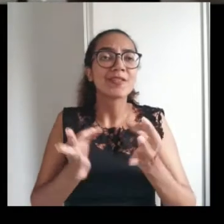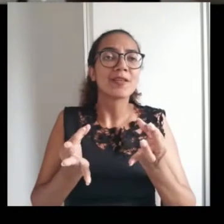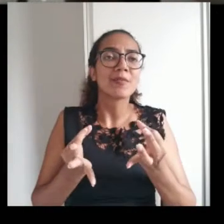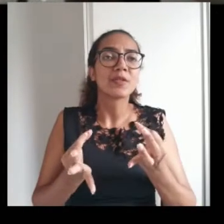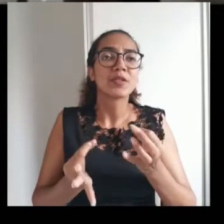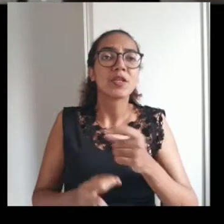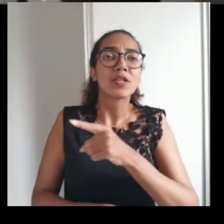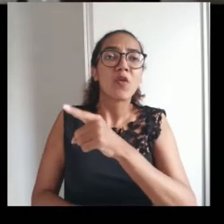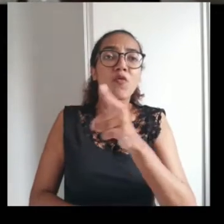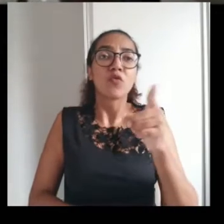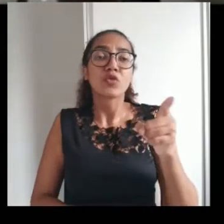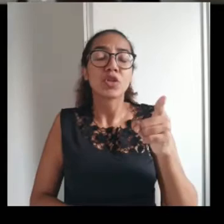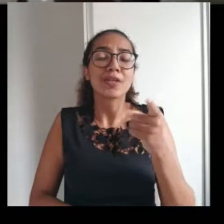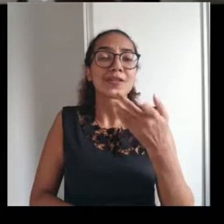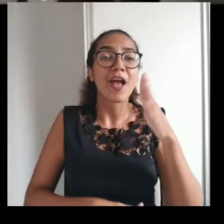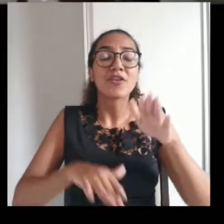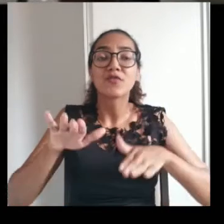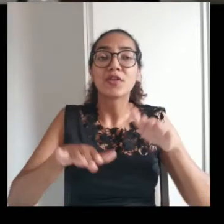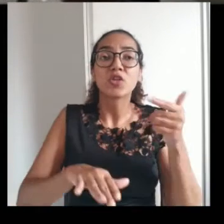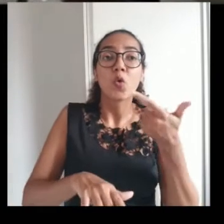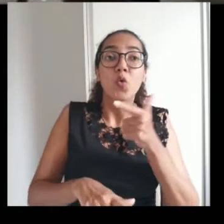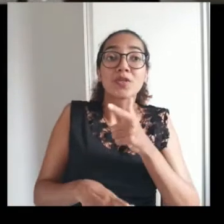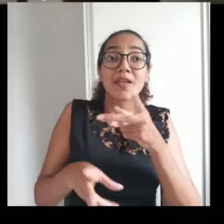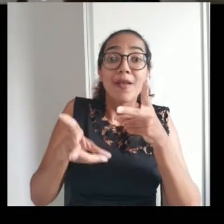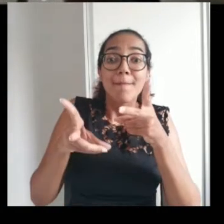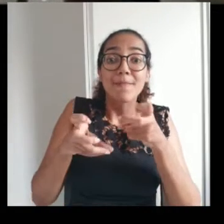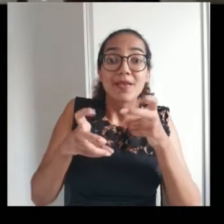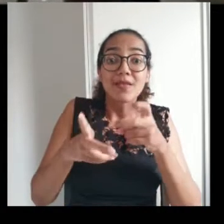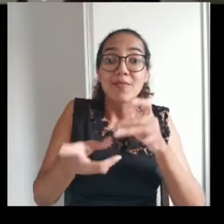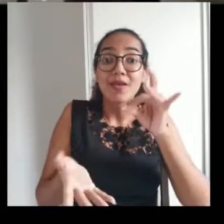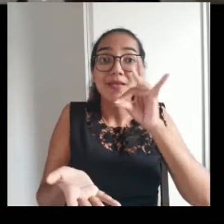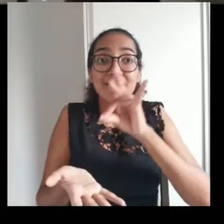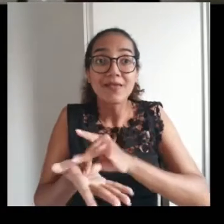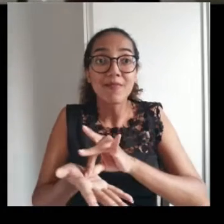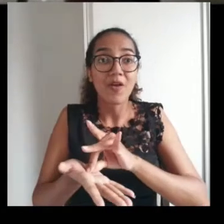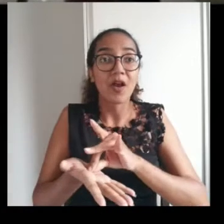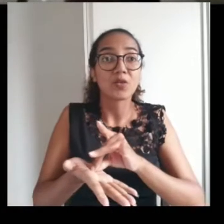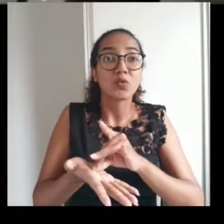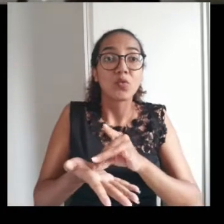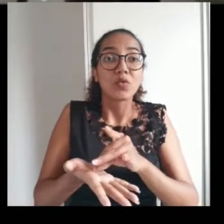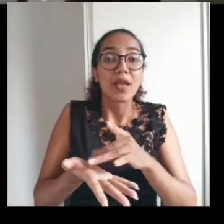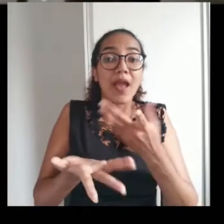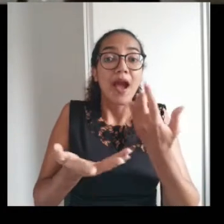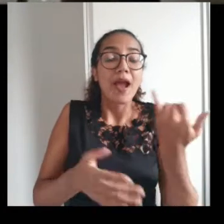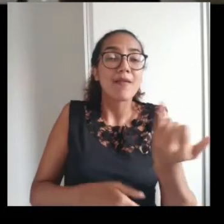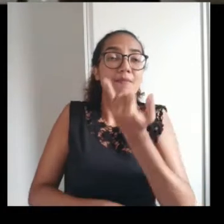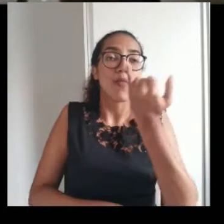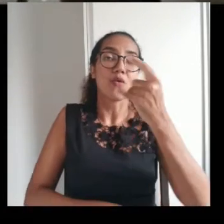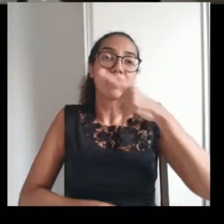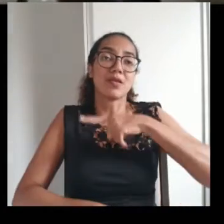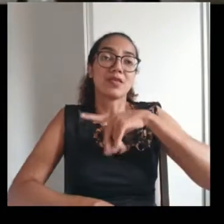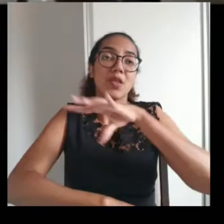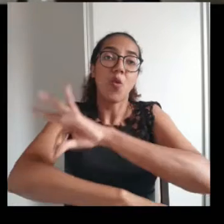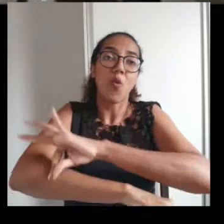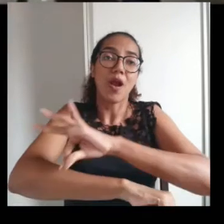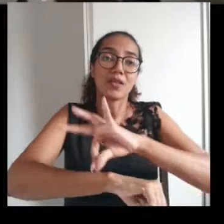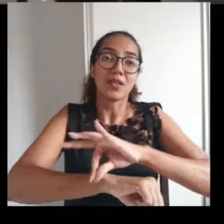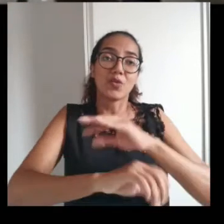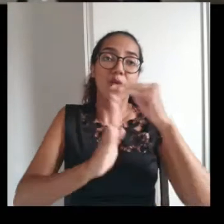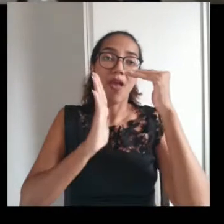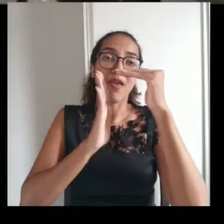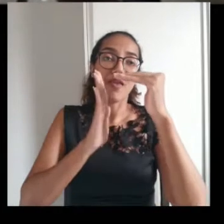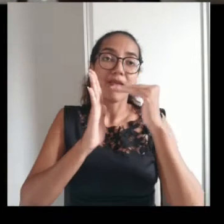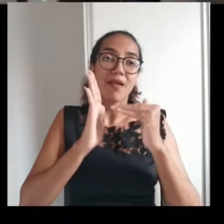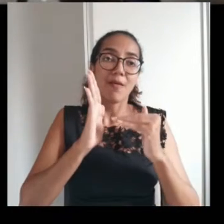conseguir perceber na prática a utilidade de se ter uma arquitetura em camadas. Então, muitas vezes, isso pode parecer para